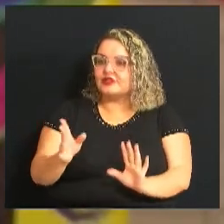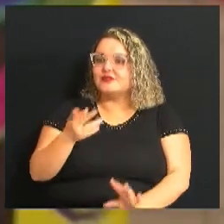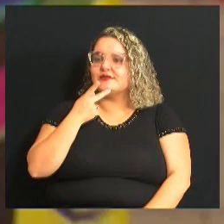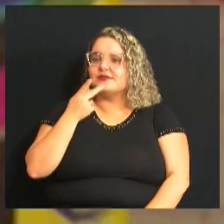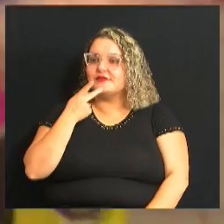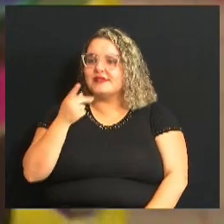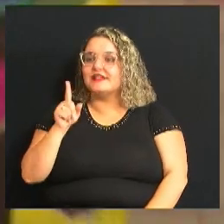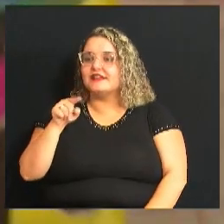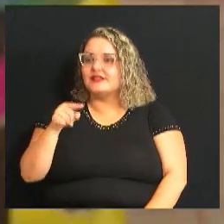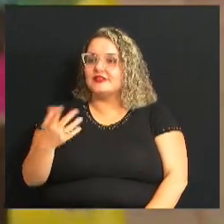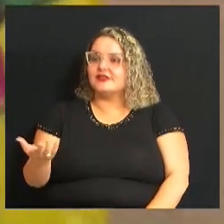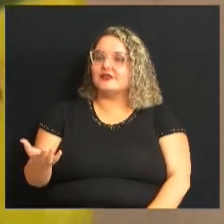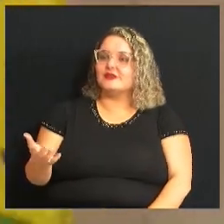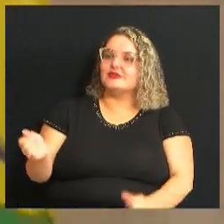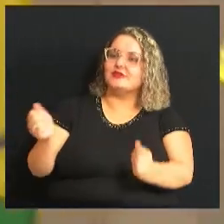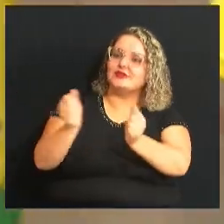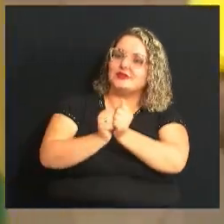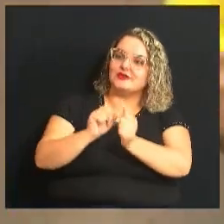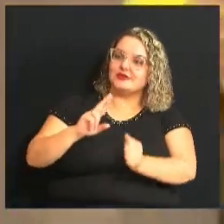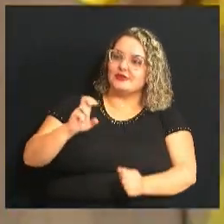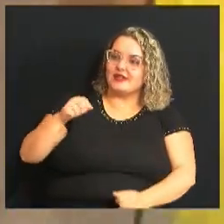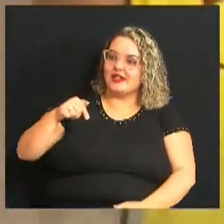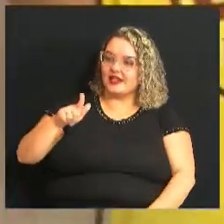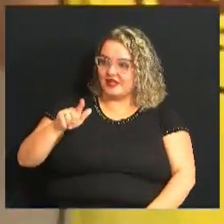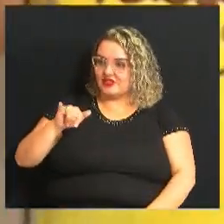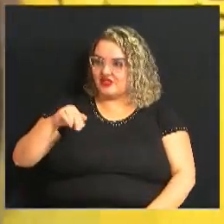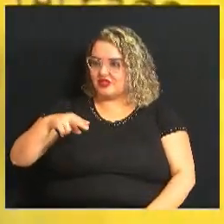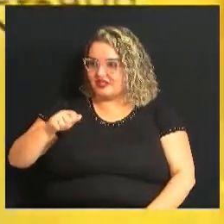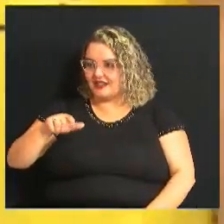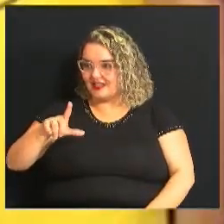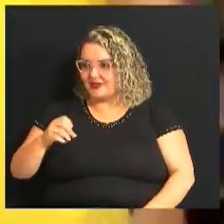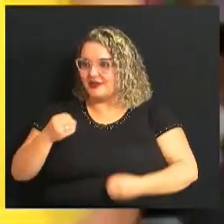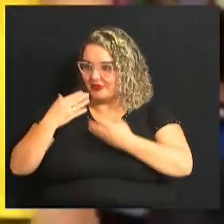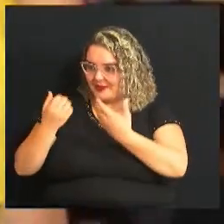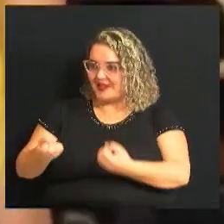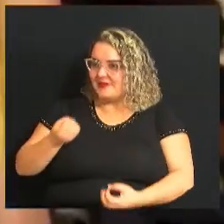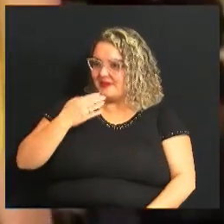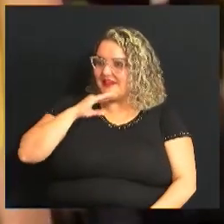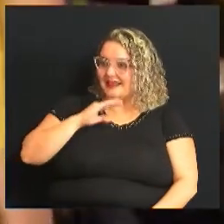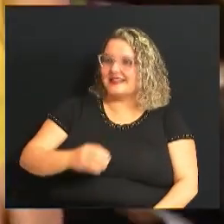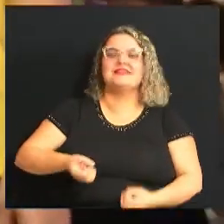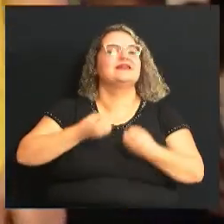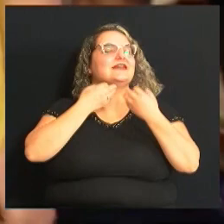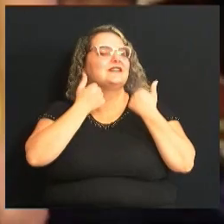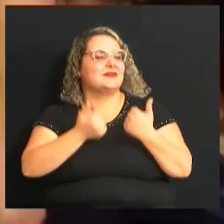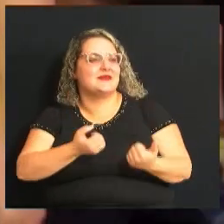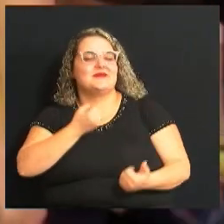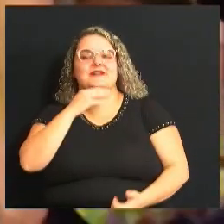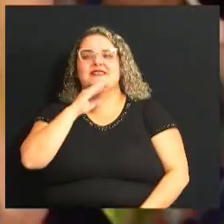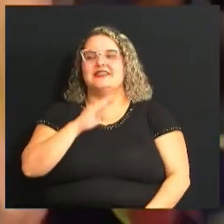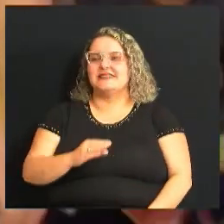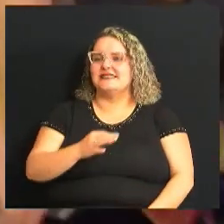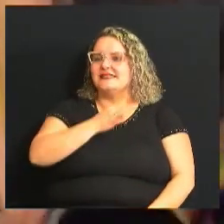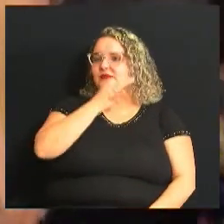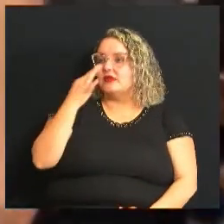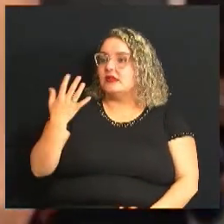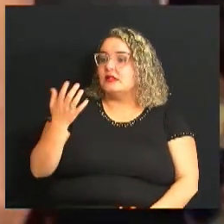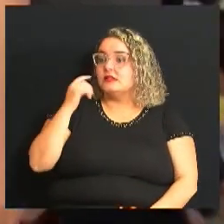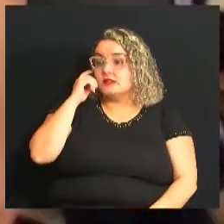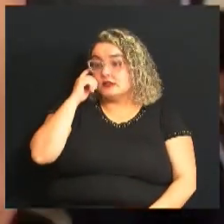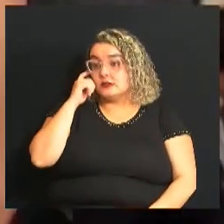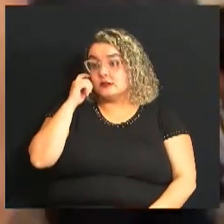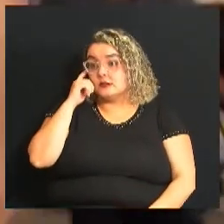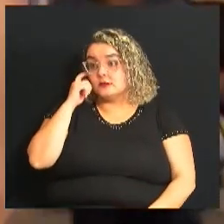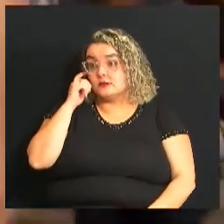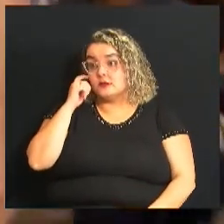a respeito disso. Estou aqui com o Reginaldo. Tudo bom, Reginaldo? Boa tarde para você. Tudo bem, boa tarde. Beleza. Bom, para a